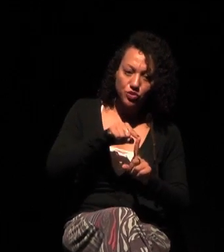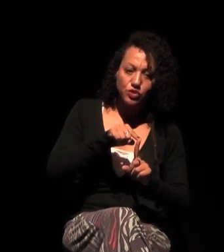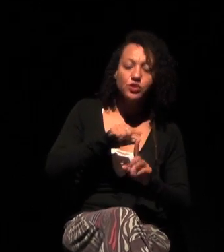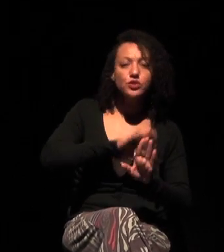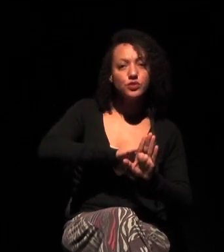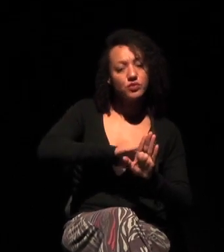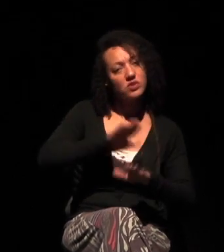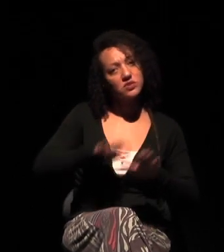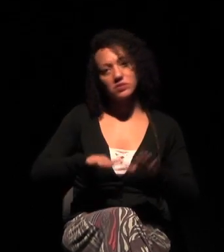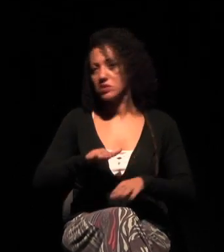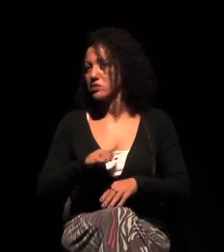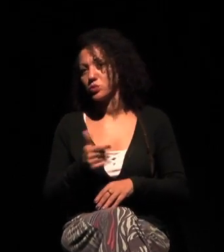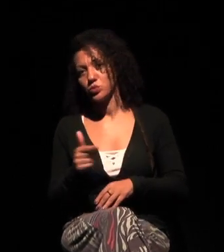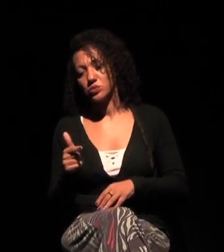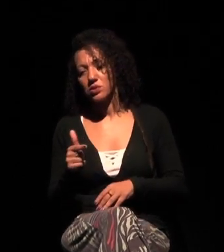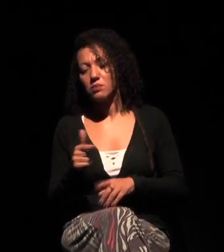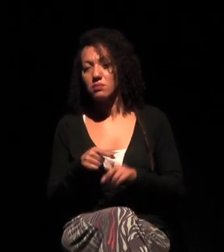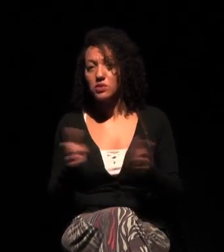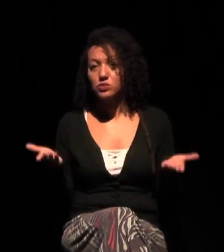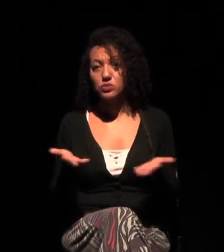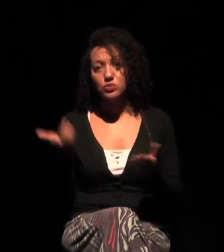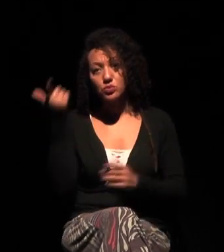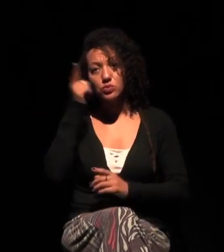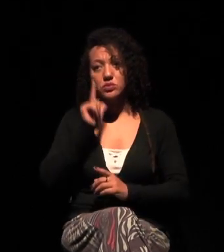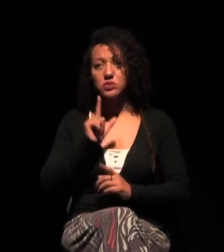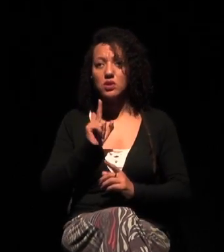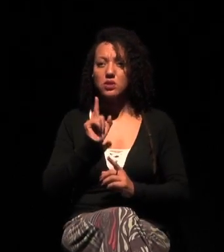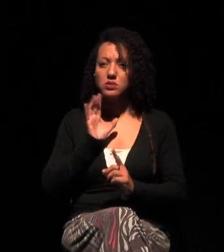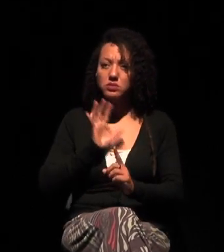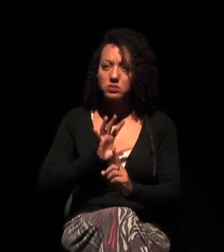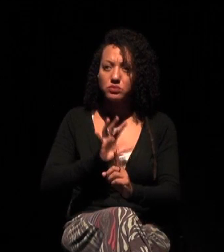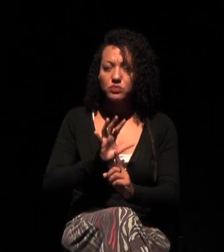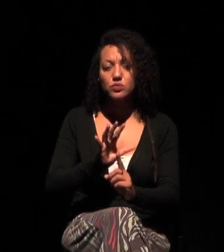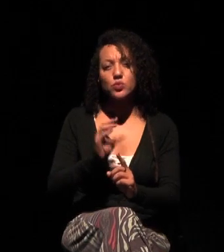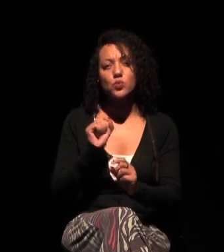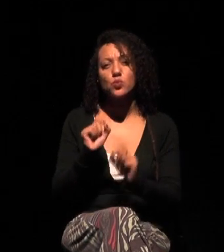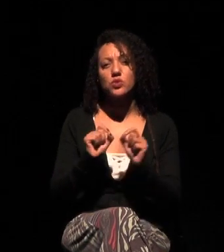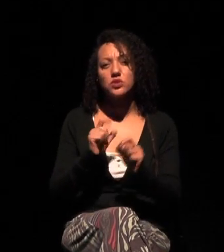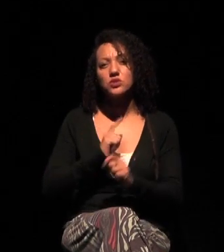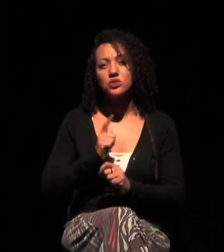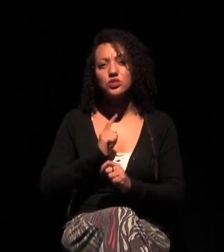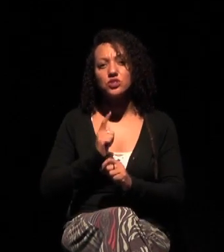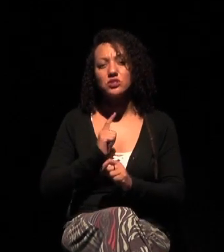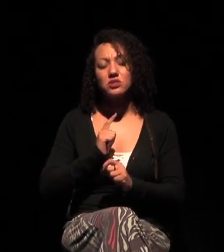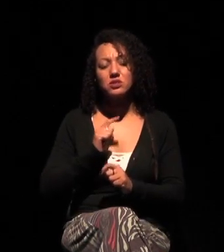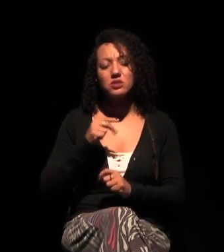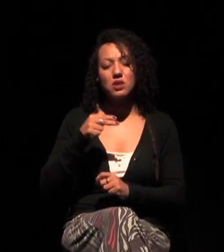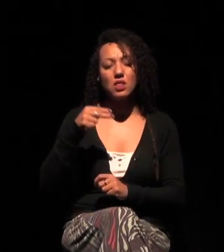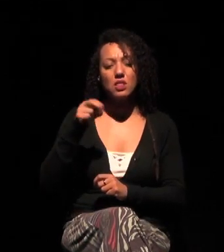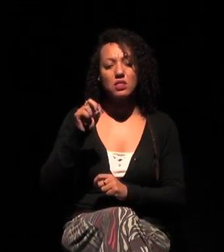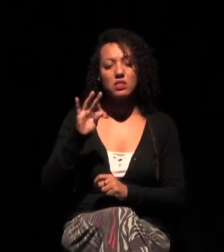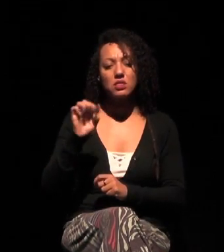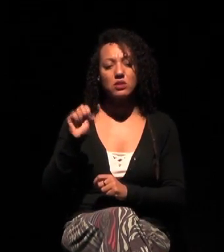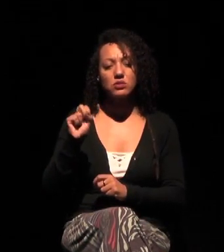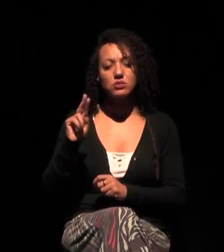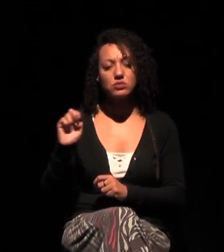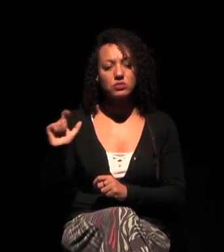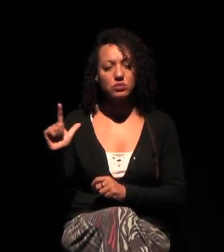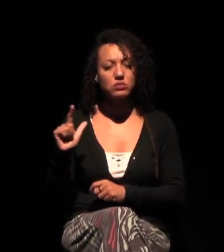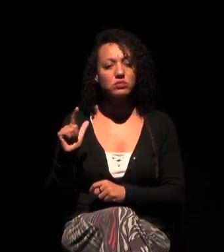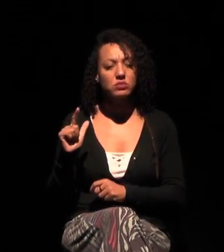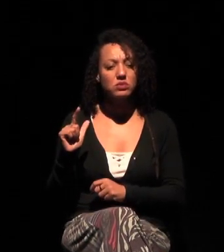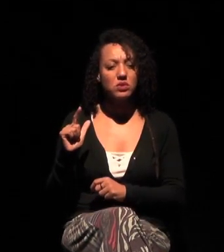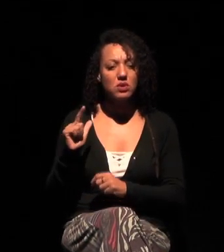tanto é interferir naquilo que era grande harmonia que nós dizíamos norte sul como força estava em muito